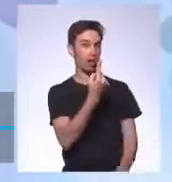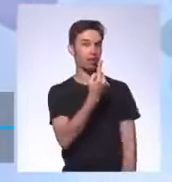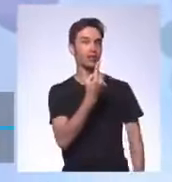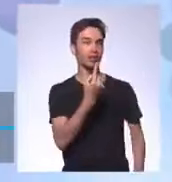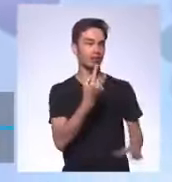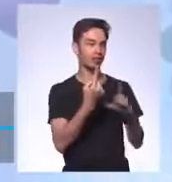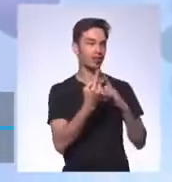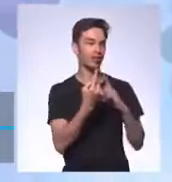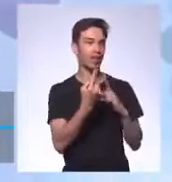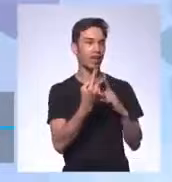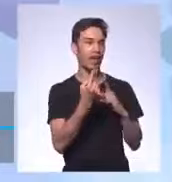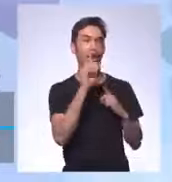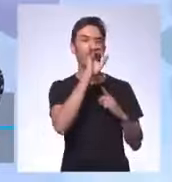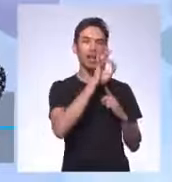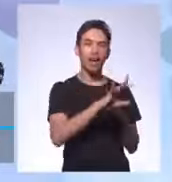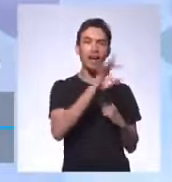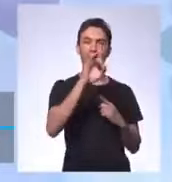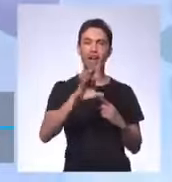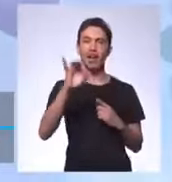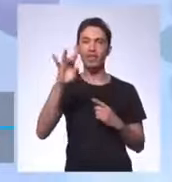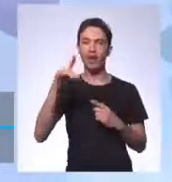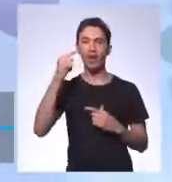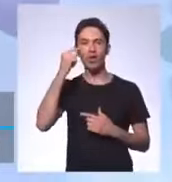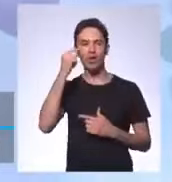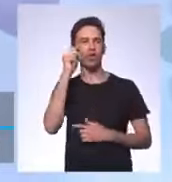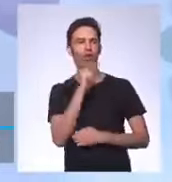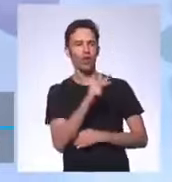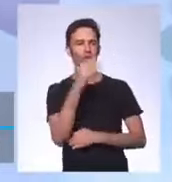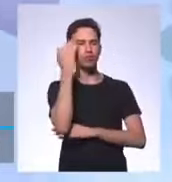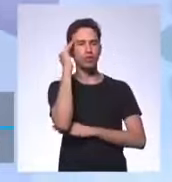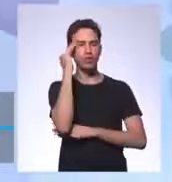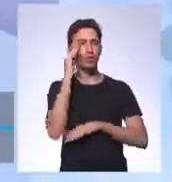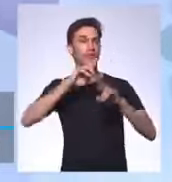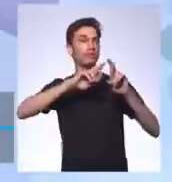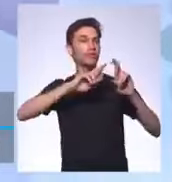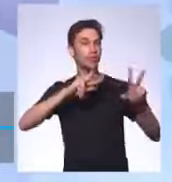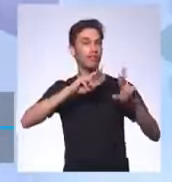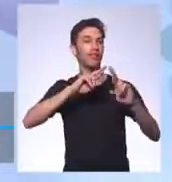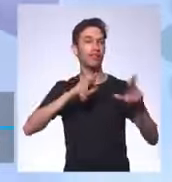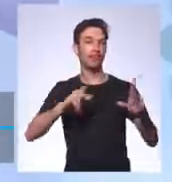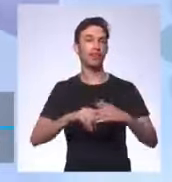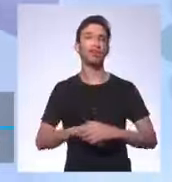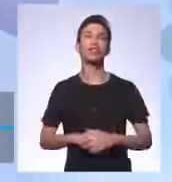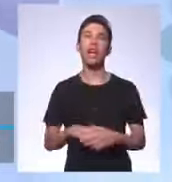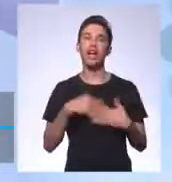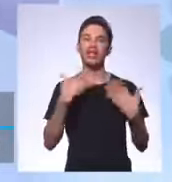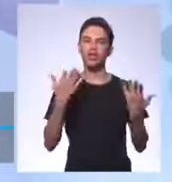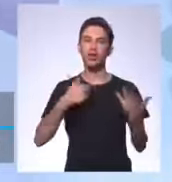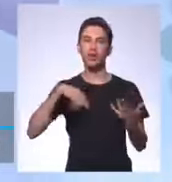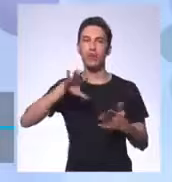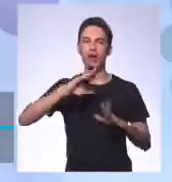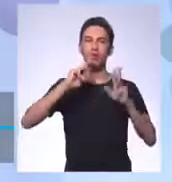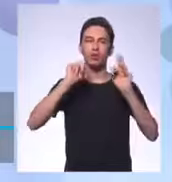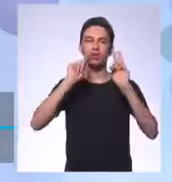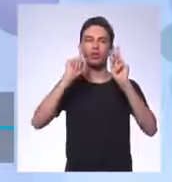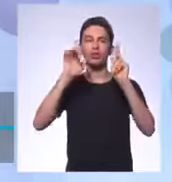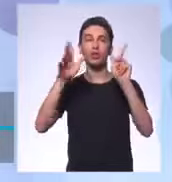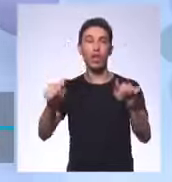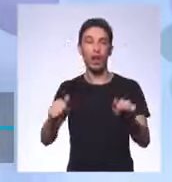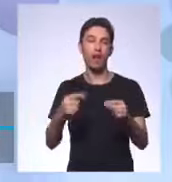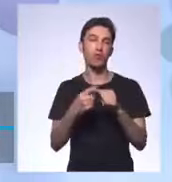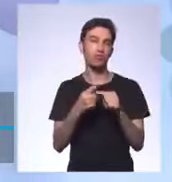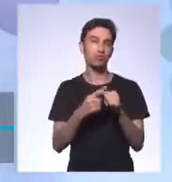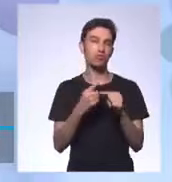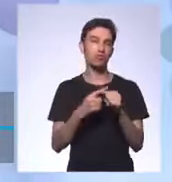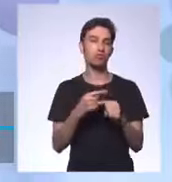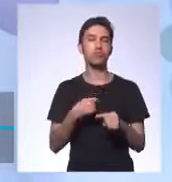só, cada um fez uma interpretação daquilo. A gente foi mais pelo geral por conta de ter